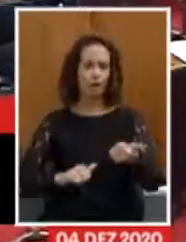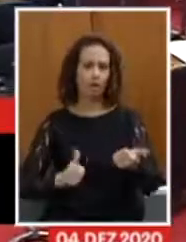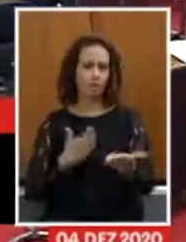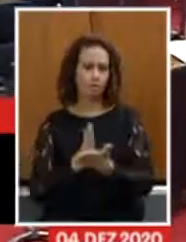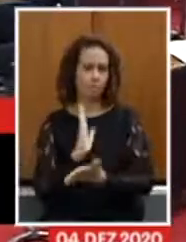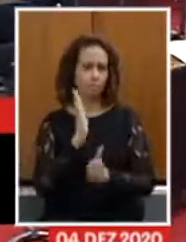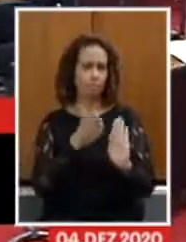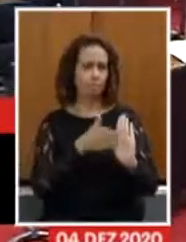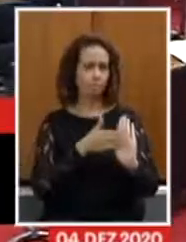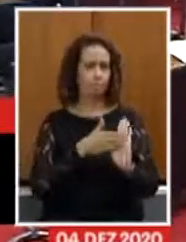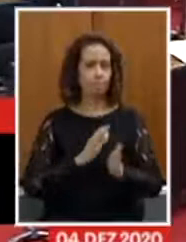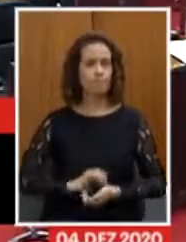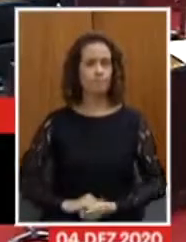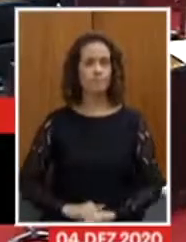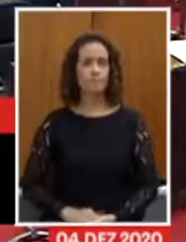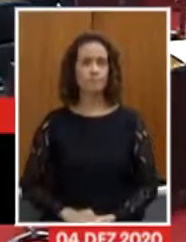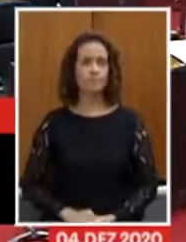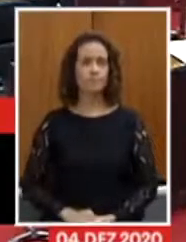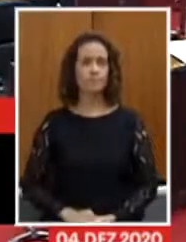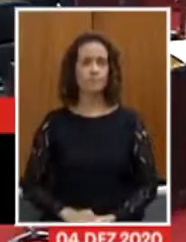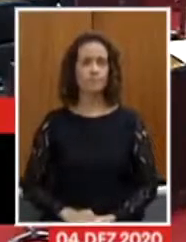aprovação.